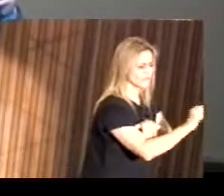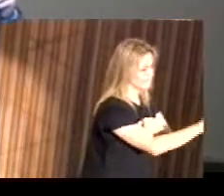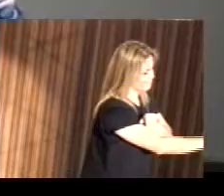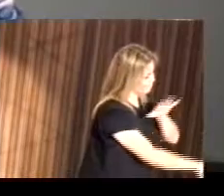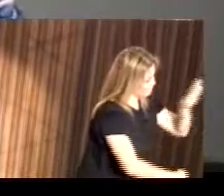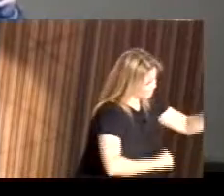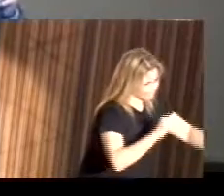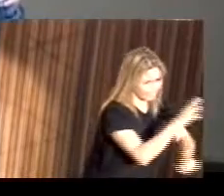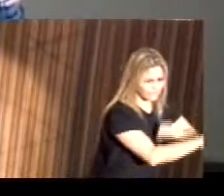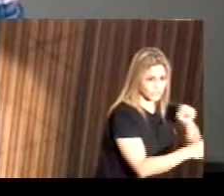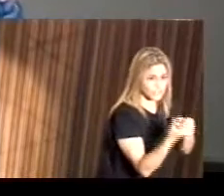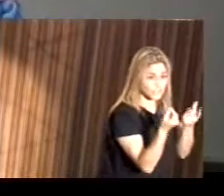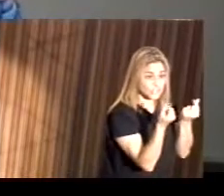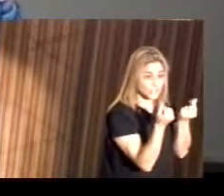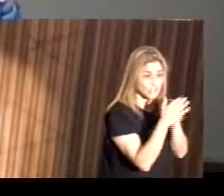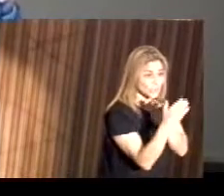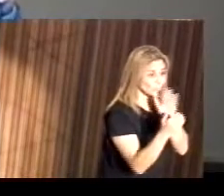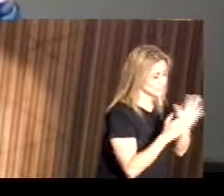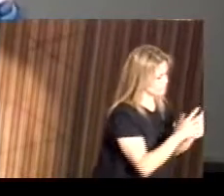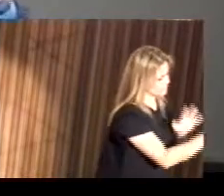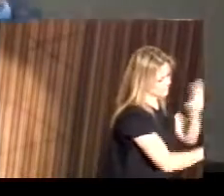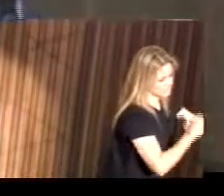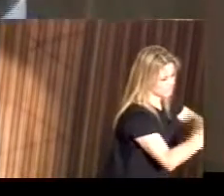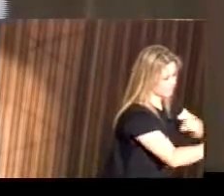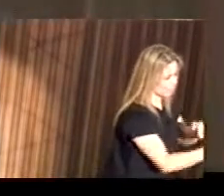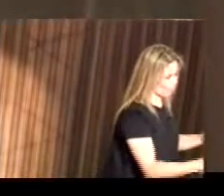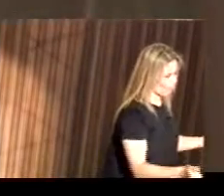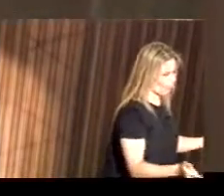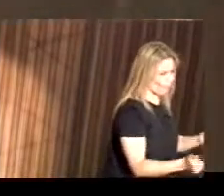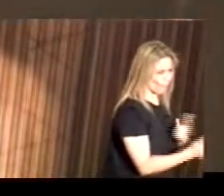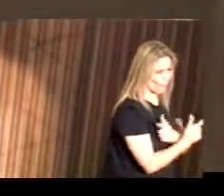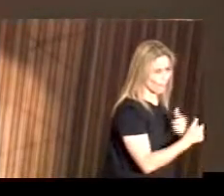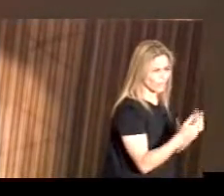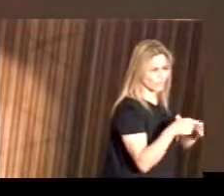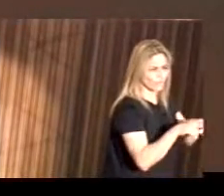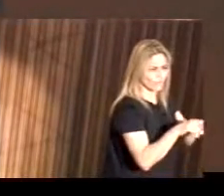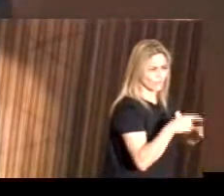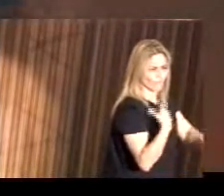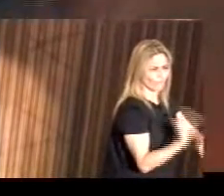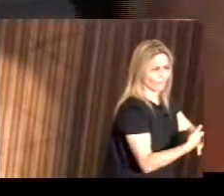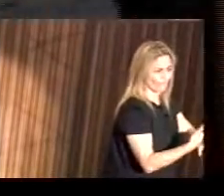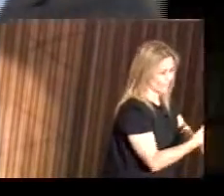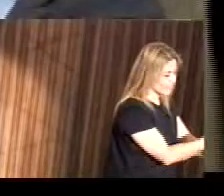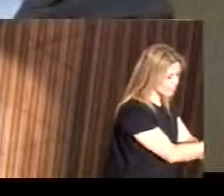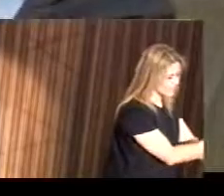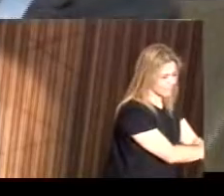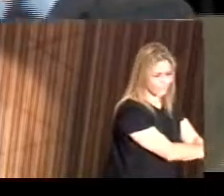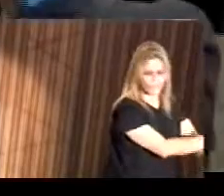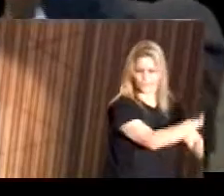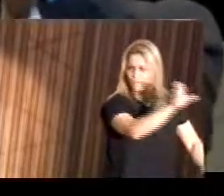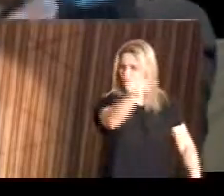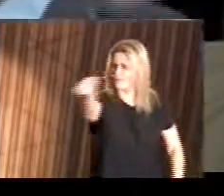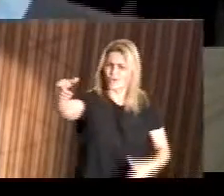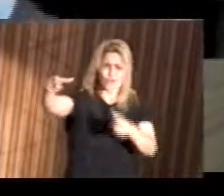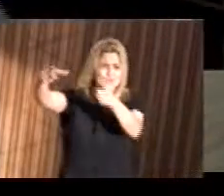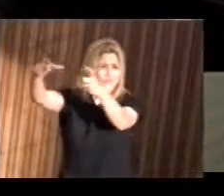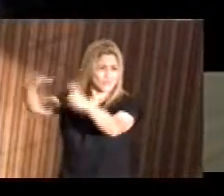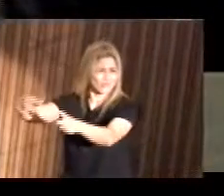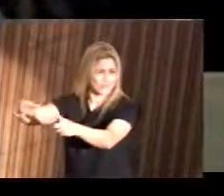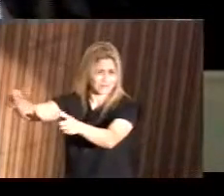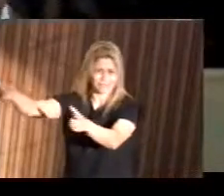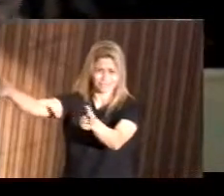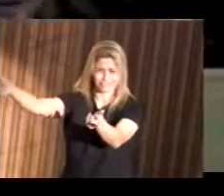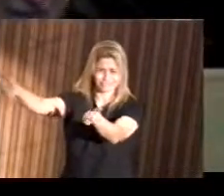toda a grana dele, não sobra nada, e ele vai parar agora no estado pior que existe